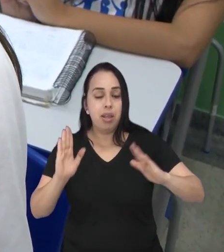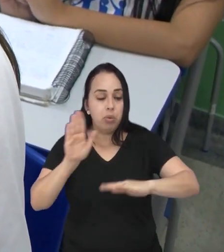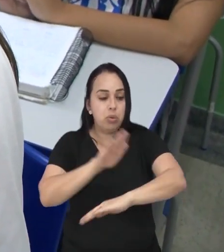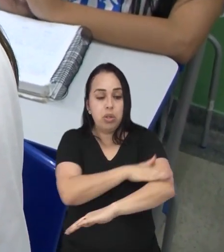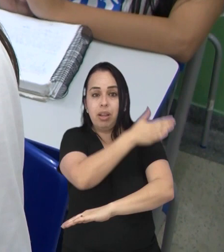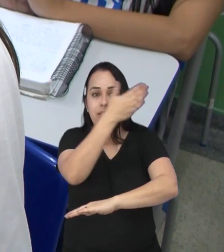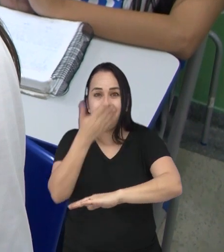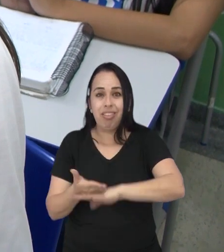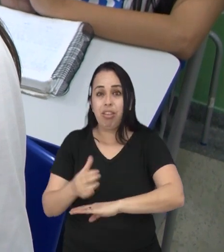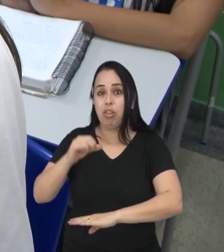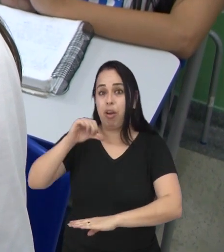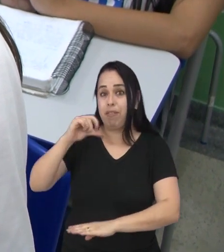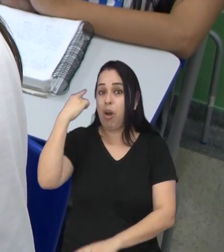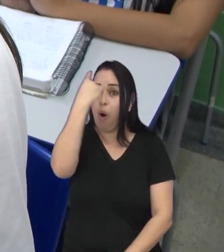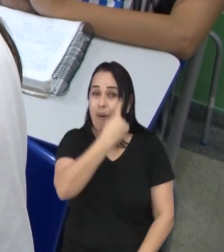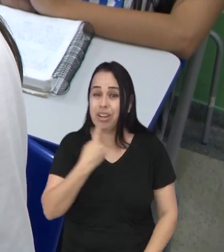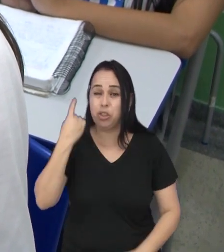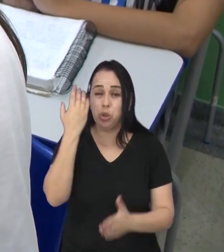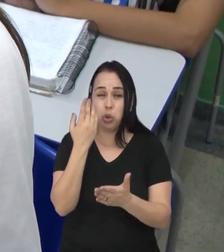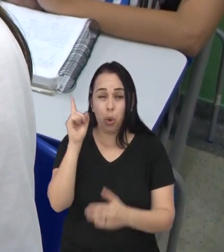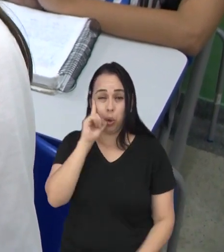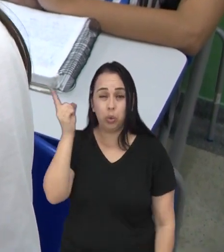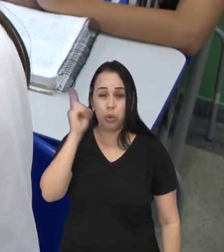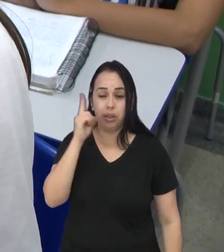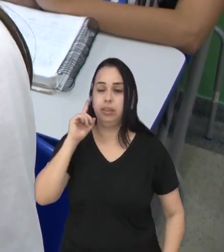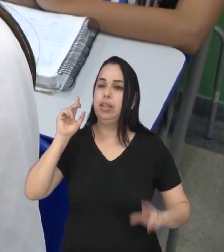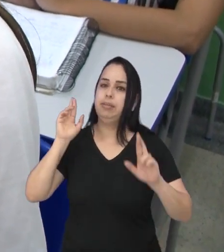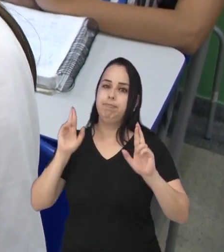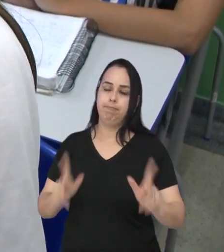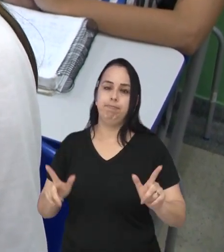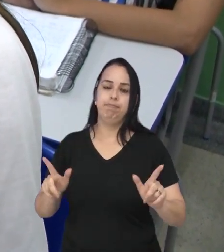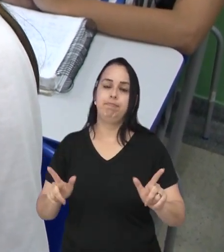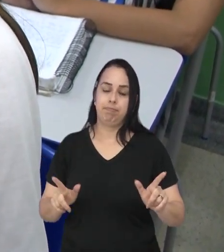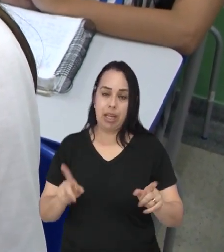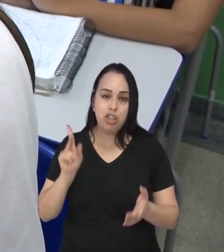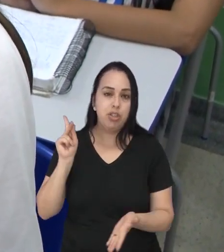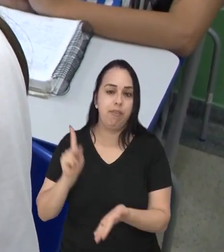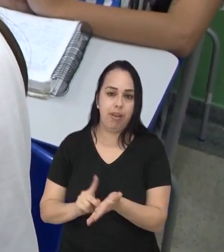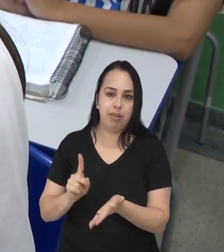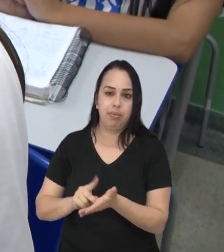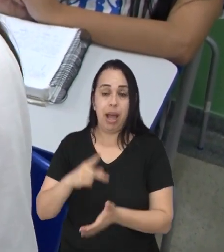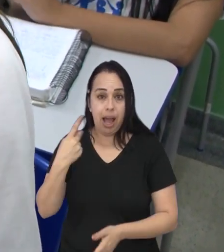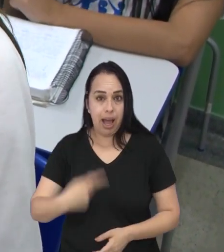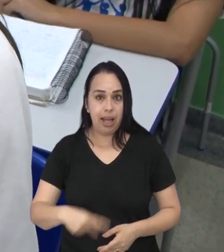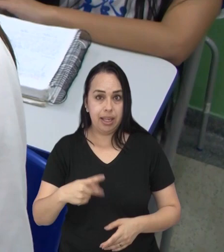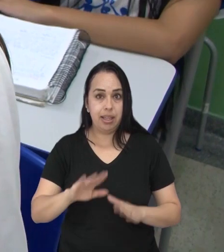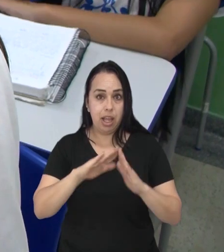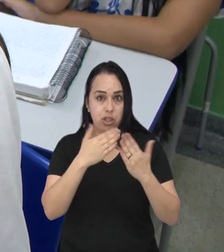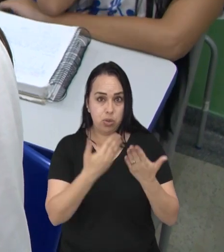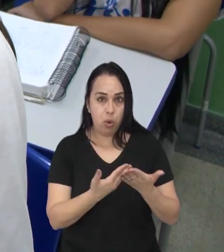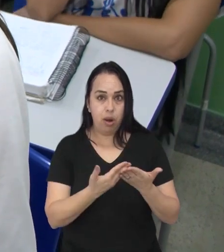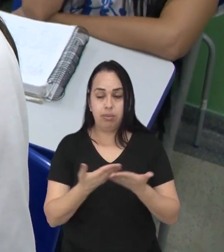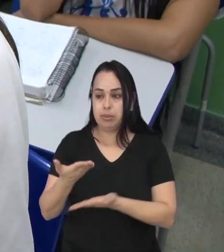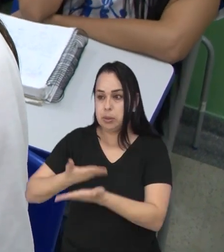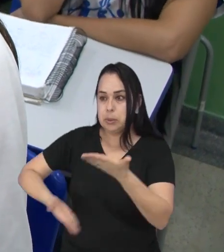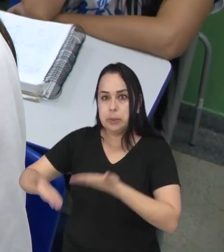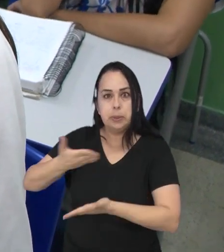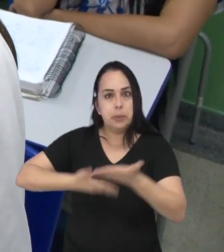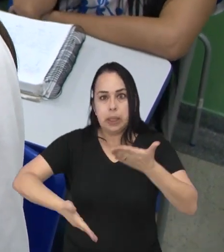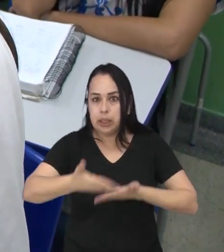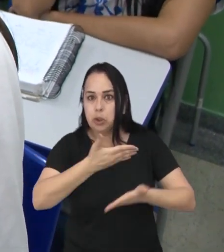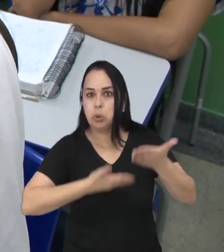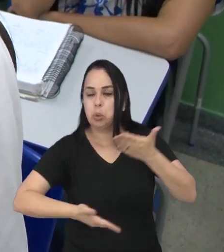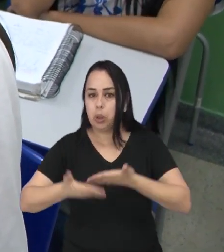integral, são 9 horas de aula todos os dias. Tem uma diferença muito grande, porque na verdade aqui na escola integral a gente convive